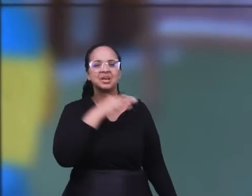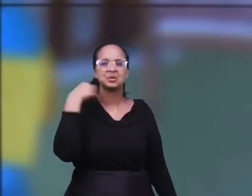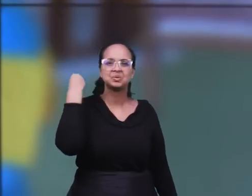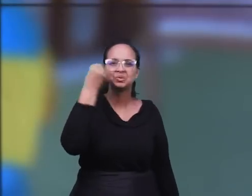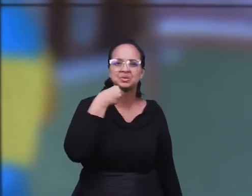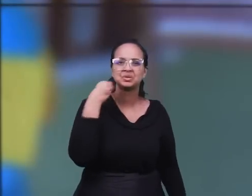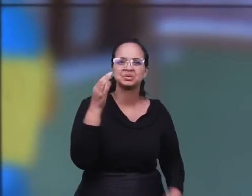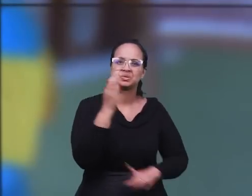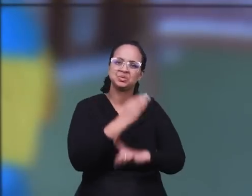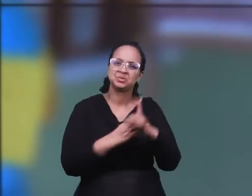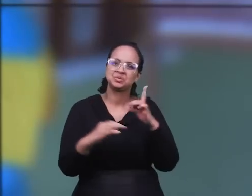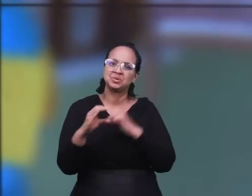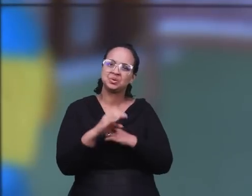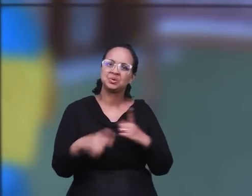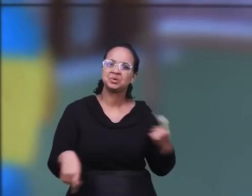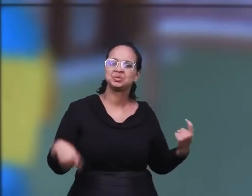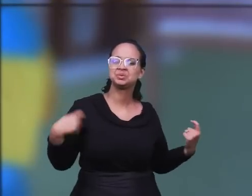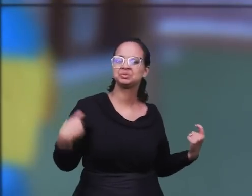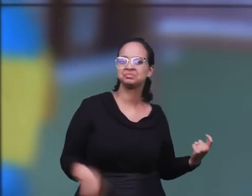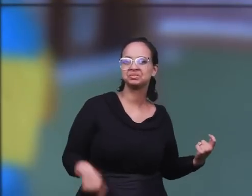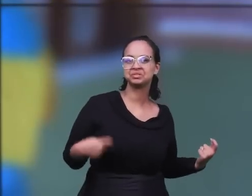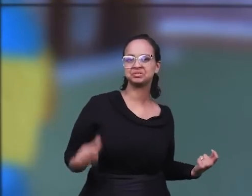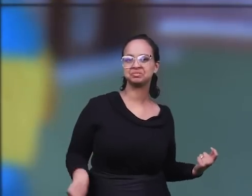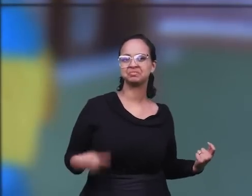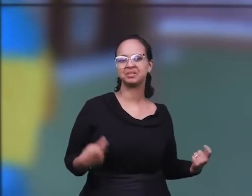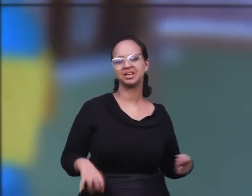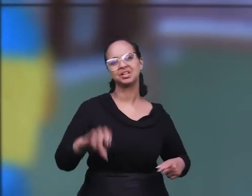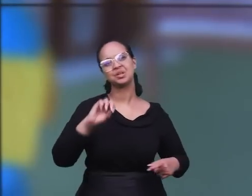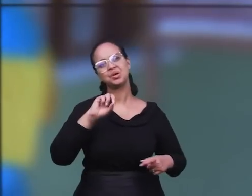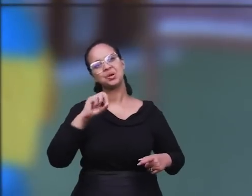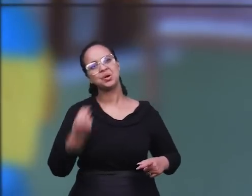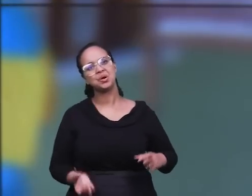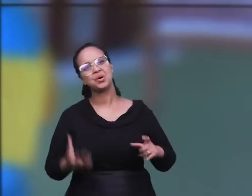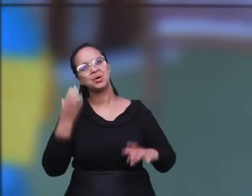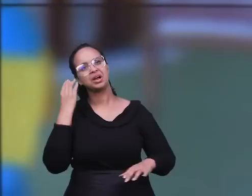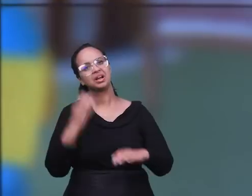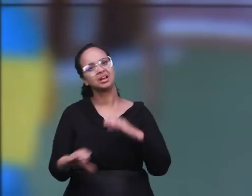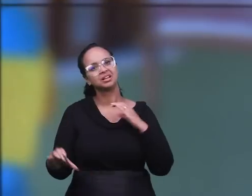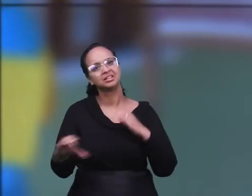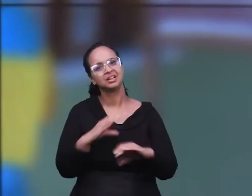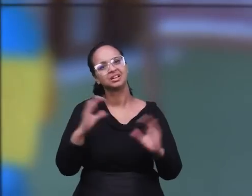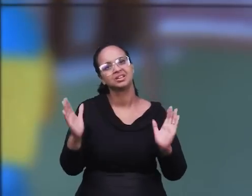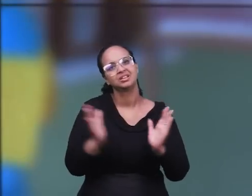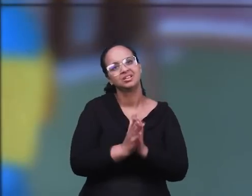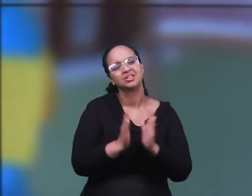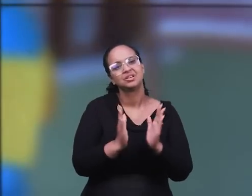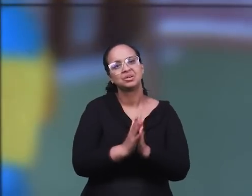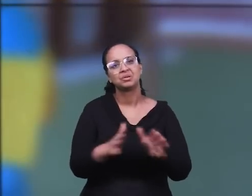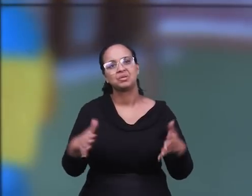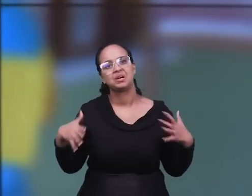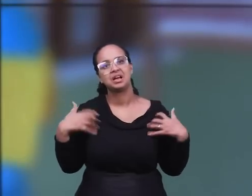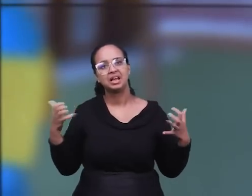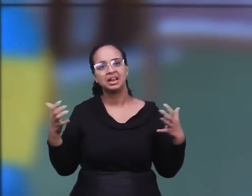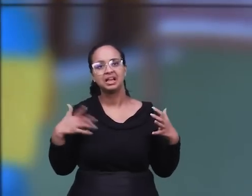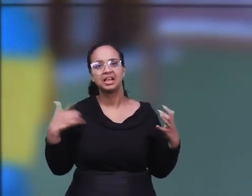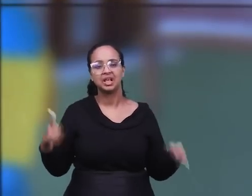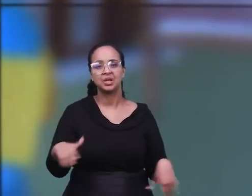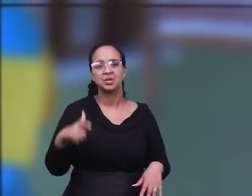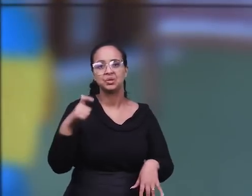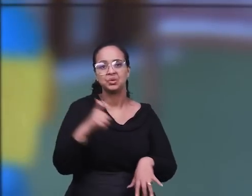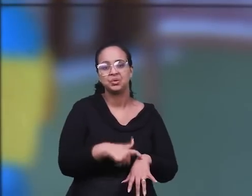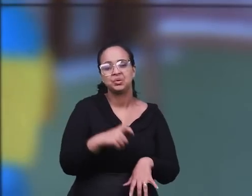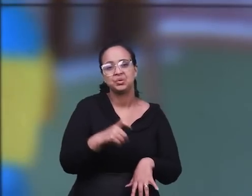nos cultos, quando vocês tocarem os instrumentos, quando cantarem, quando orarem com alegria. O tempo